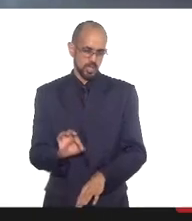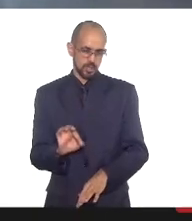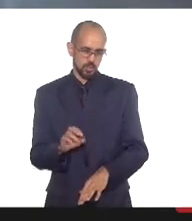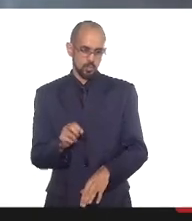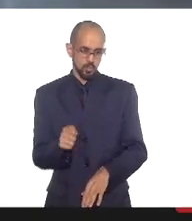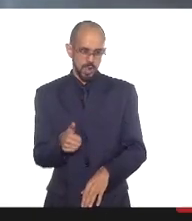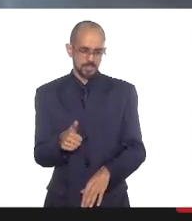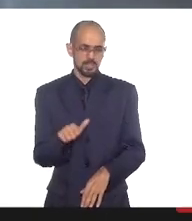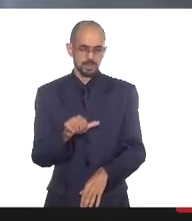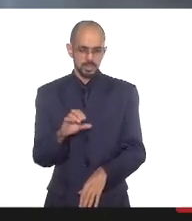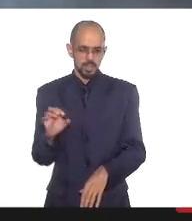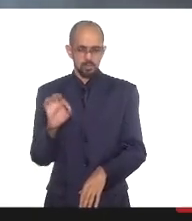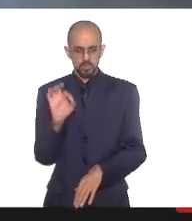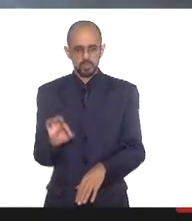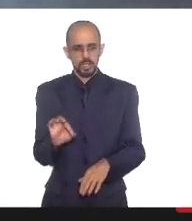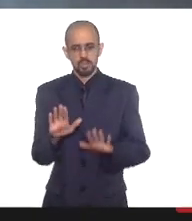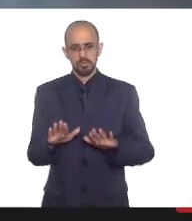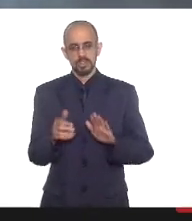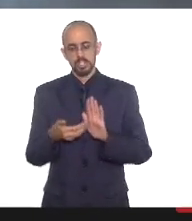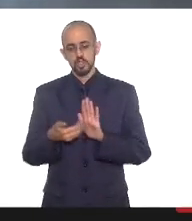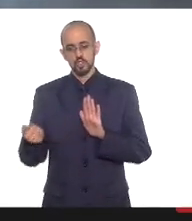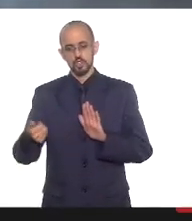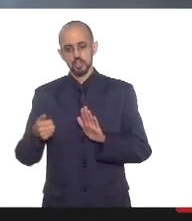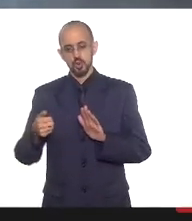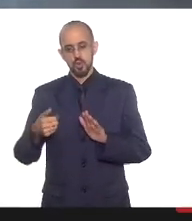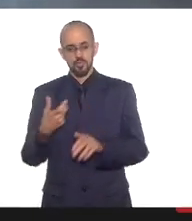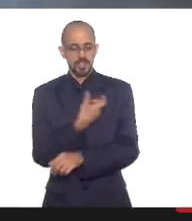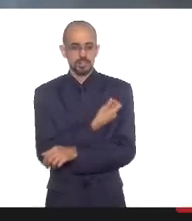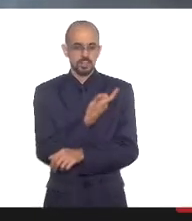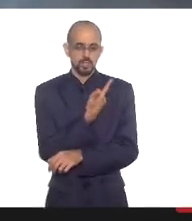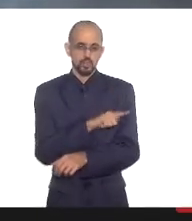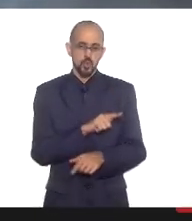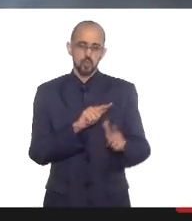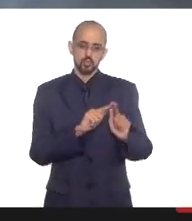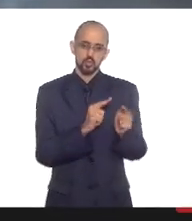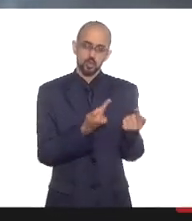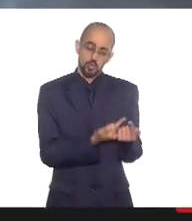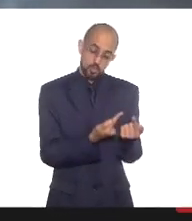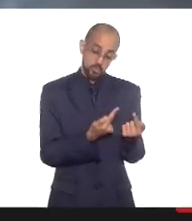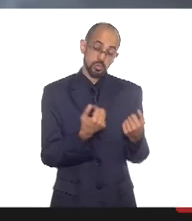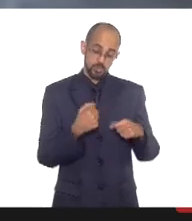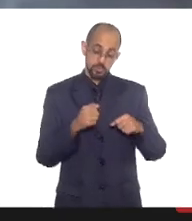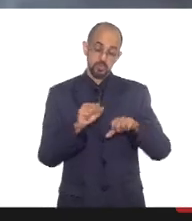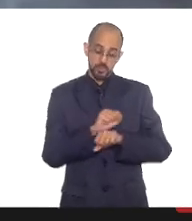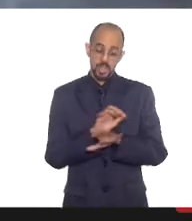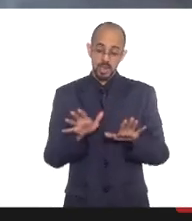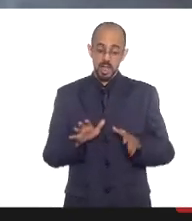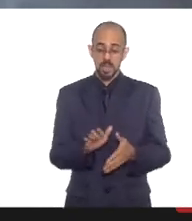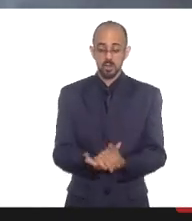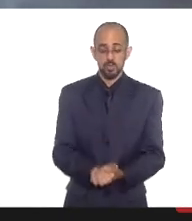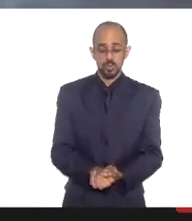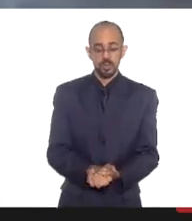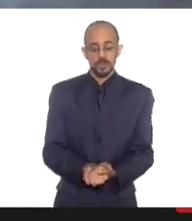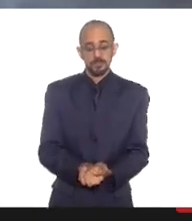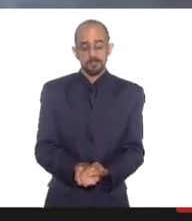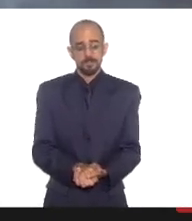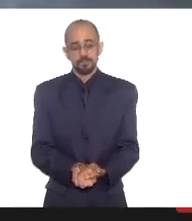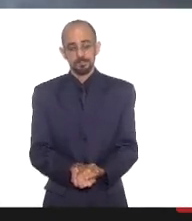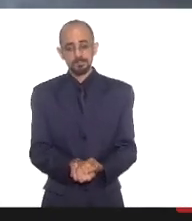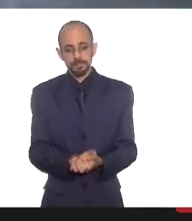cem porcento profissionais de segurança ele tirou a vacina de algum lugar isso precisa ficar claro né é